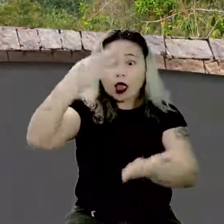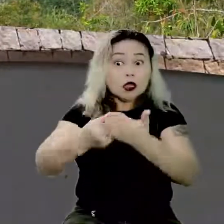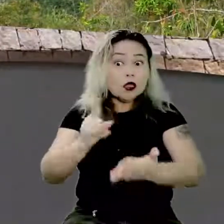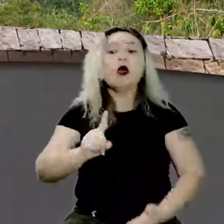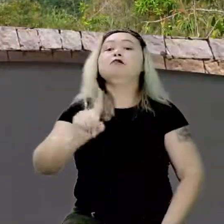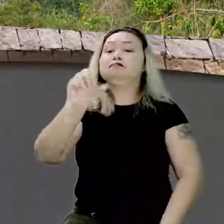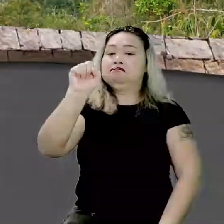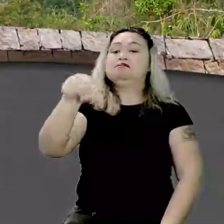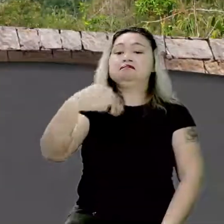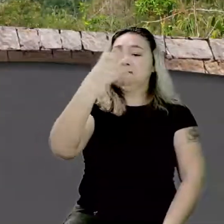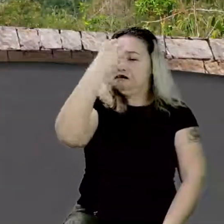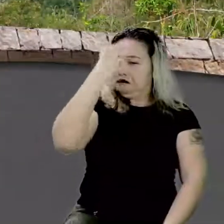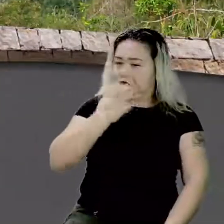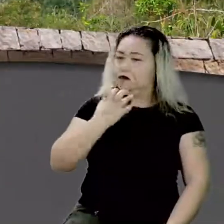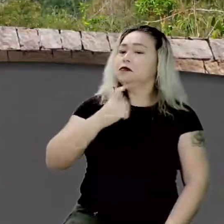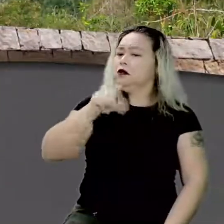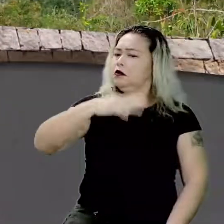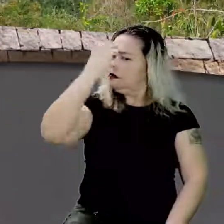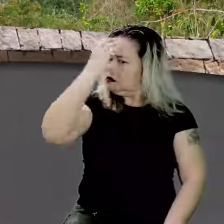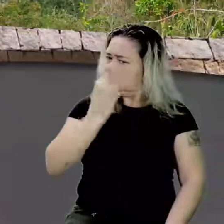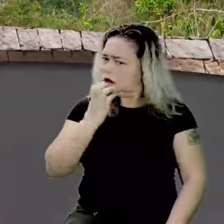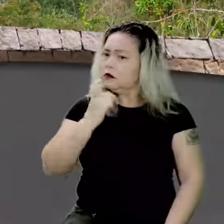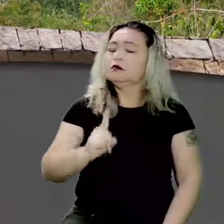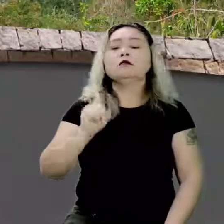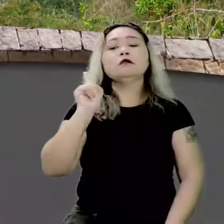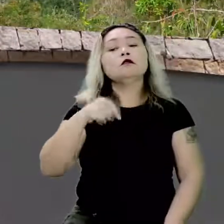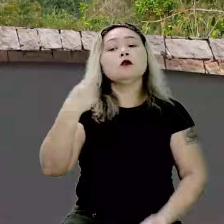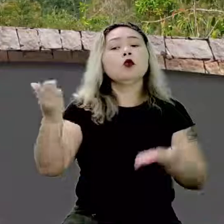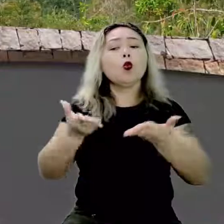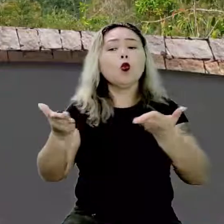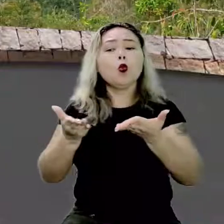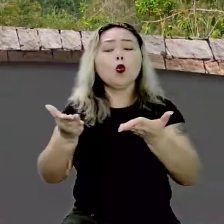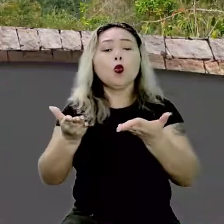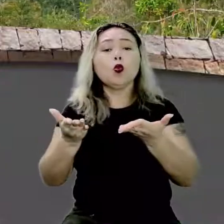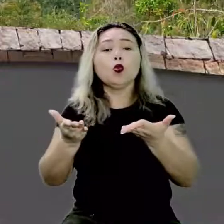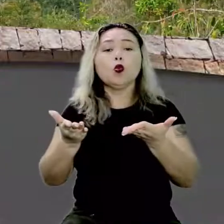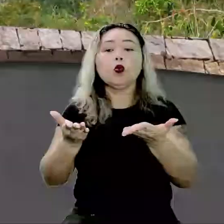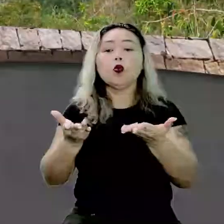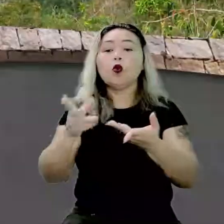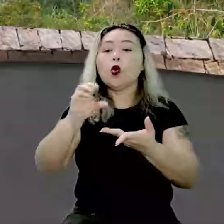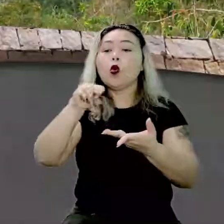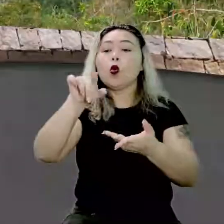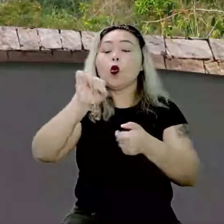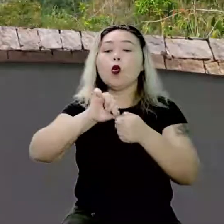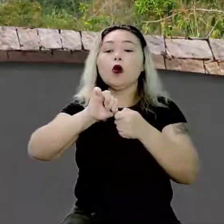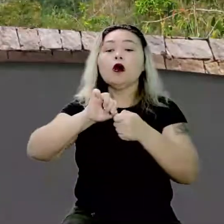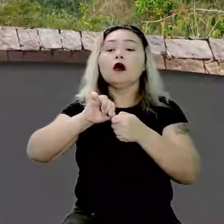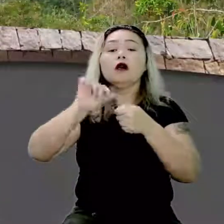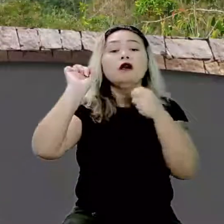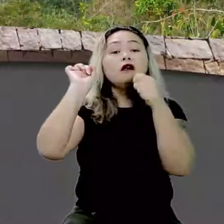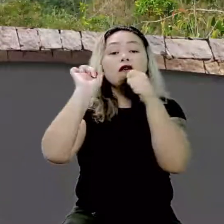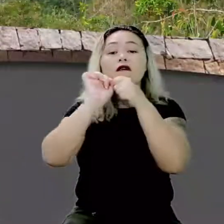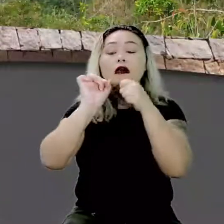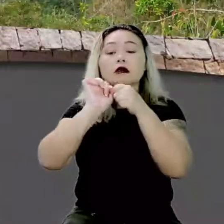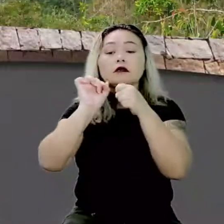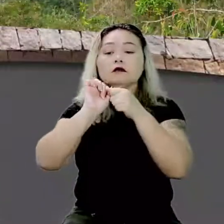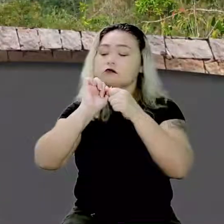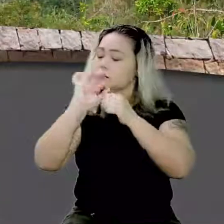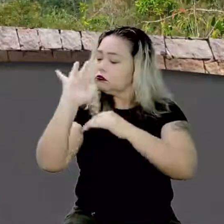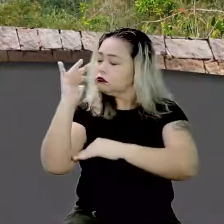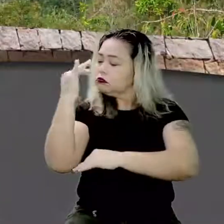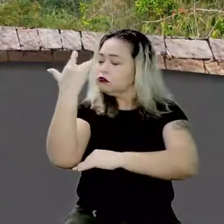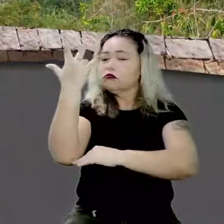Sério? Verdade, isso é sério. E hoje todo mundo quer que o colono faça com que a